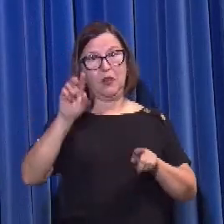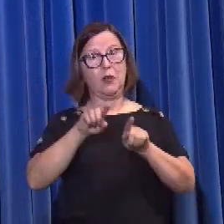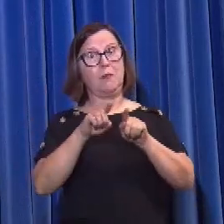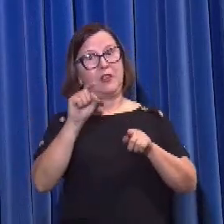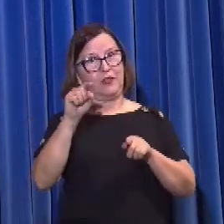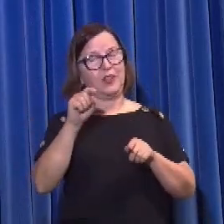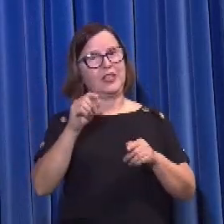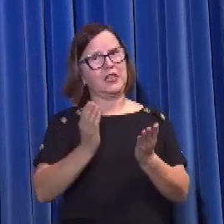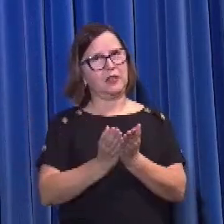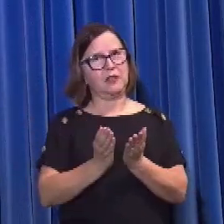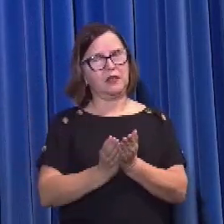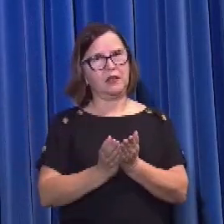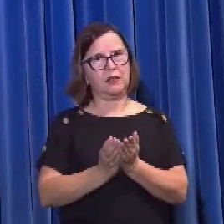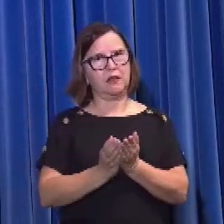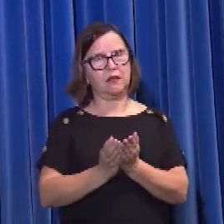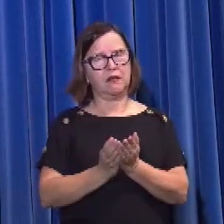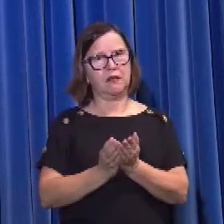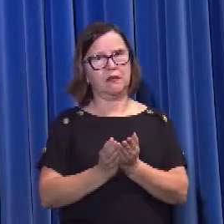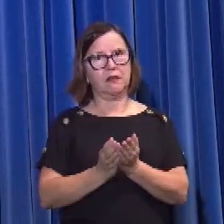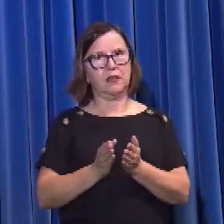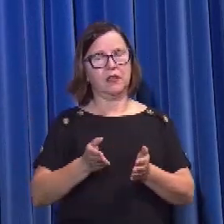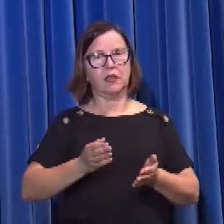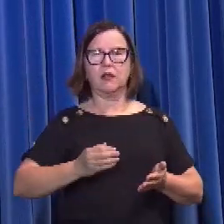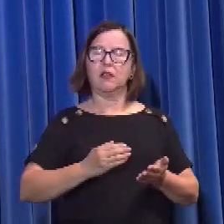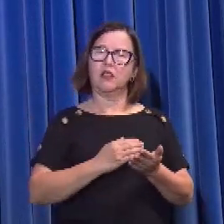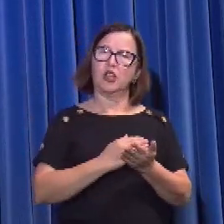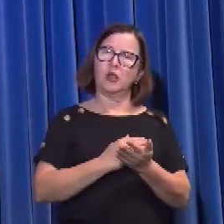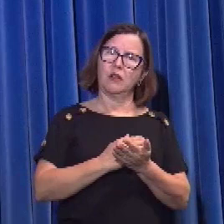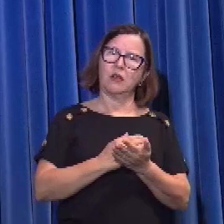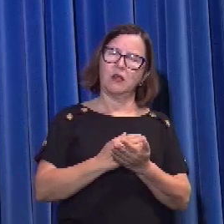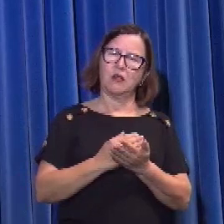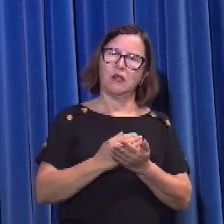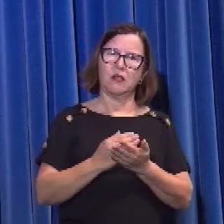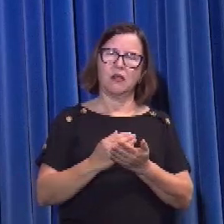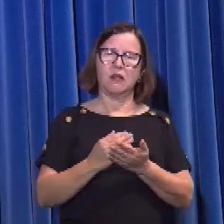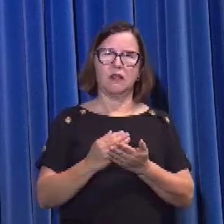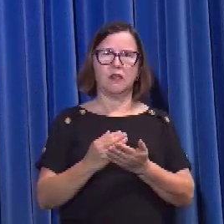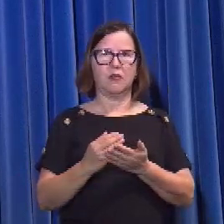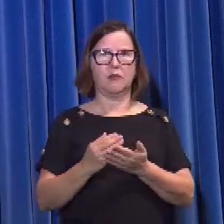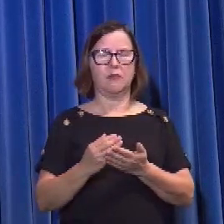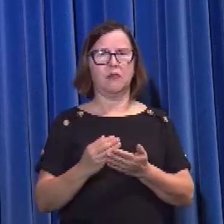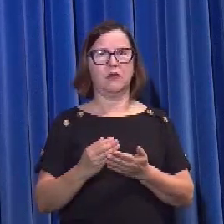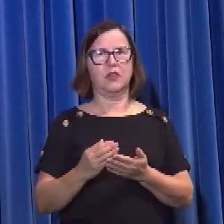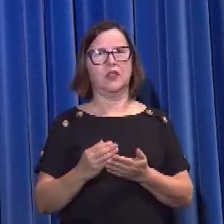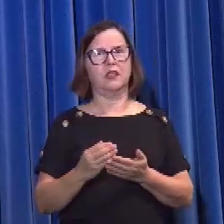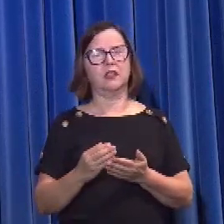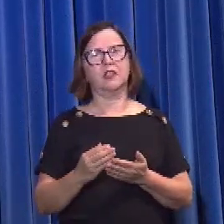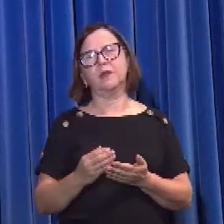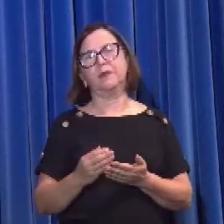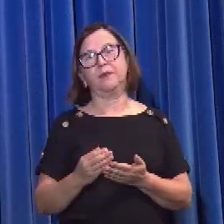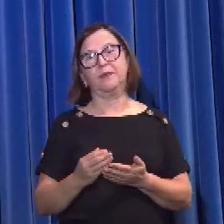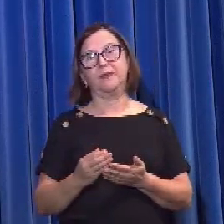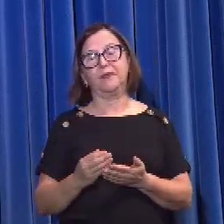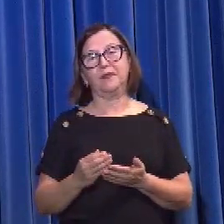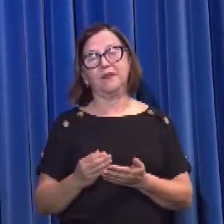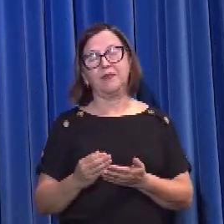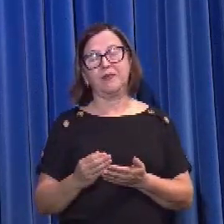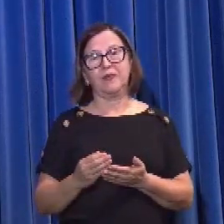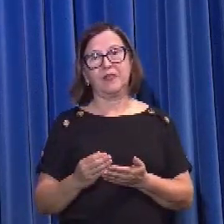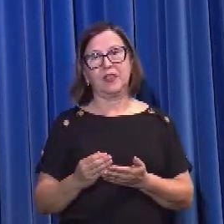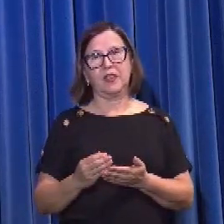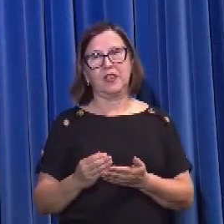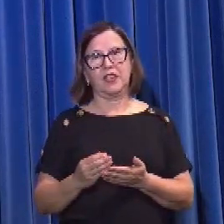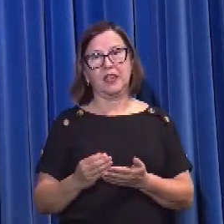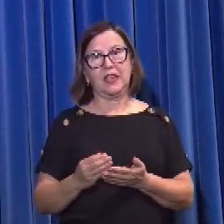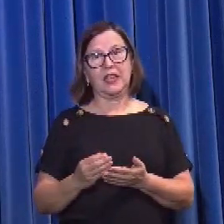você começa a exatamente cair nessa armadilha. Você permite que o rancor venha